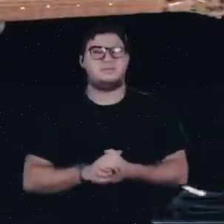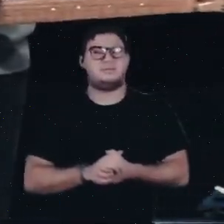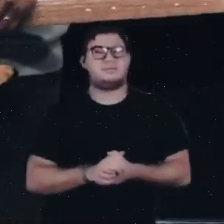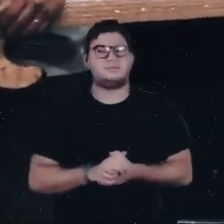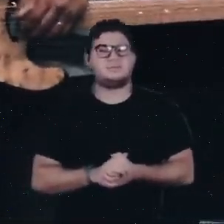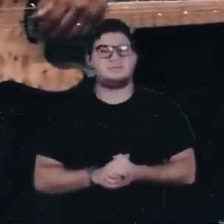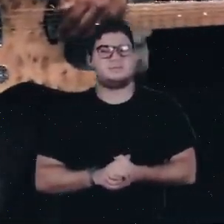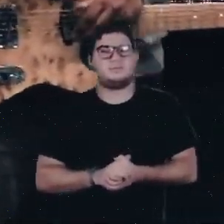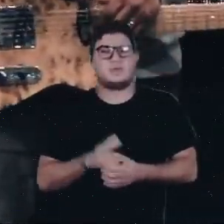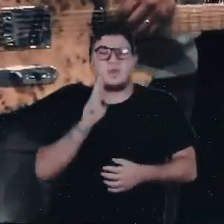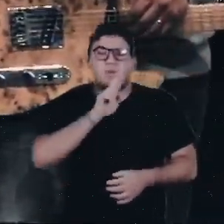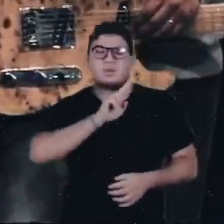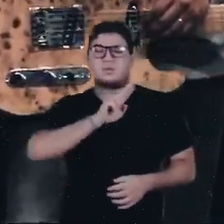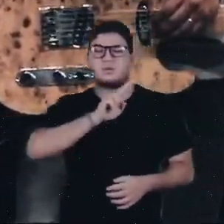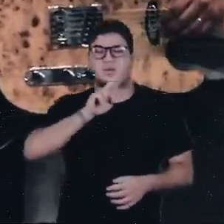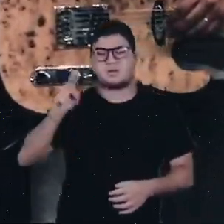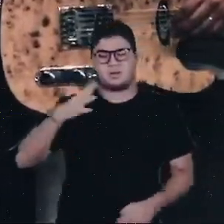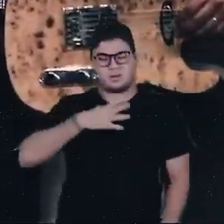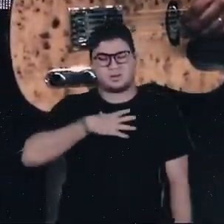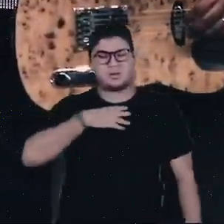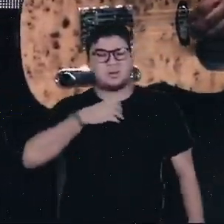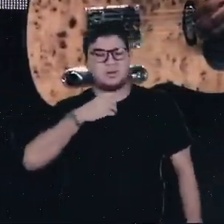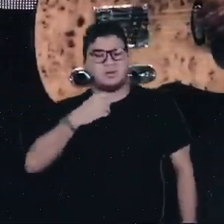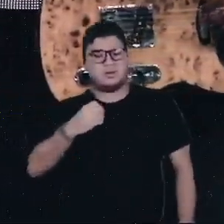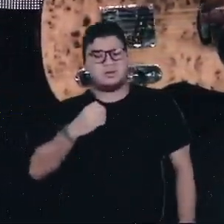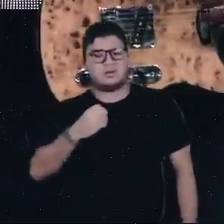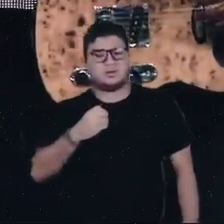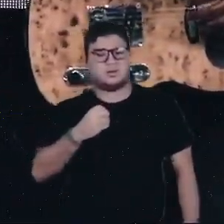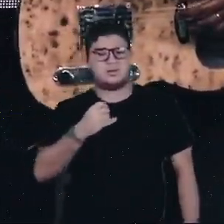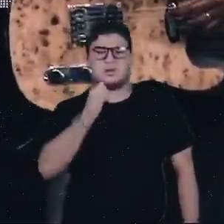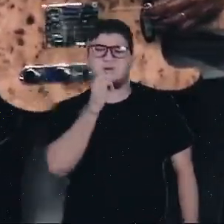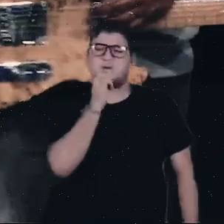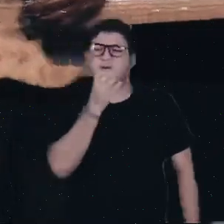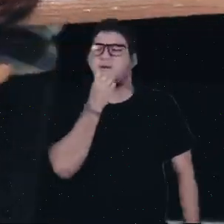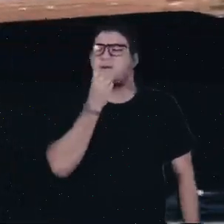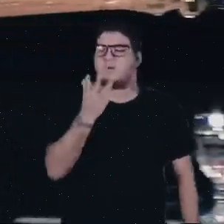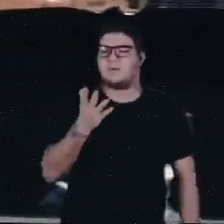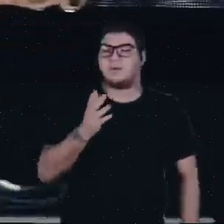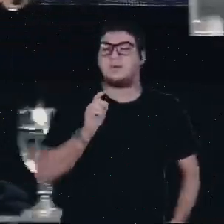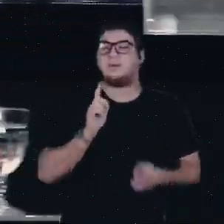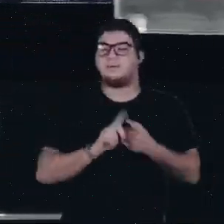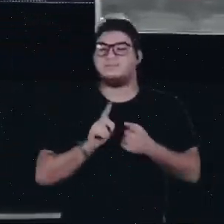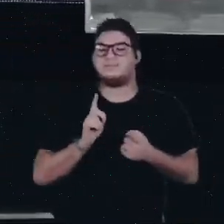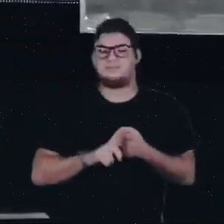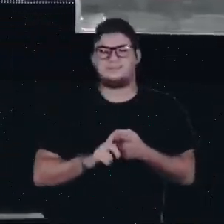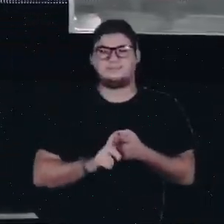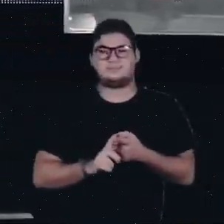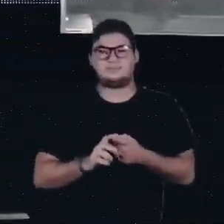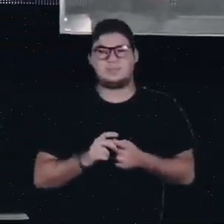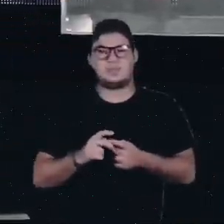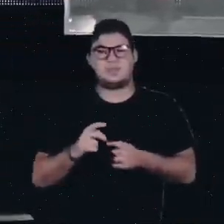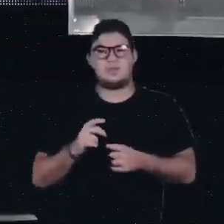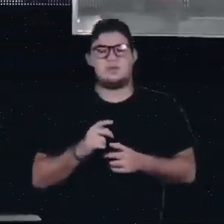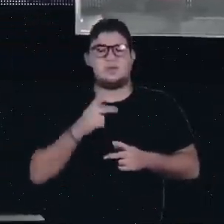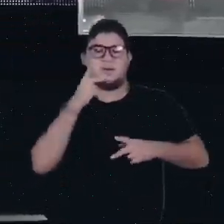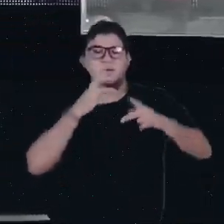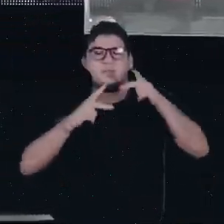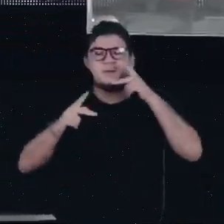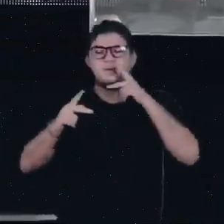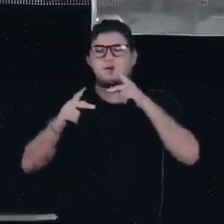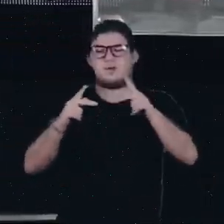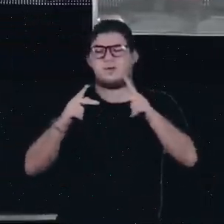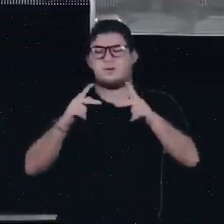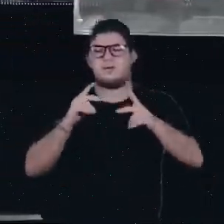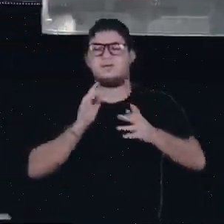O nome do filho de um judeu já é um elogio. Porque ele já está profeticamente